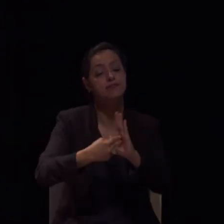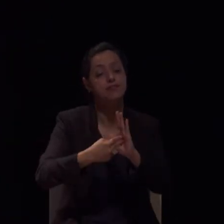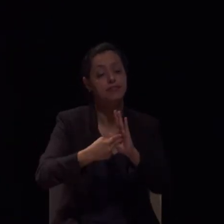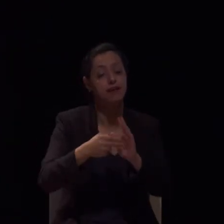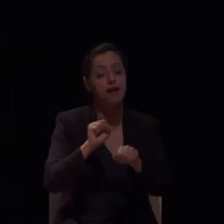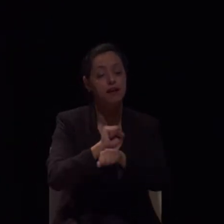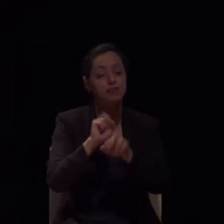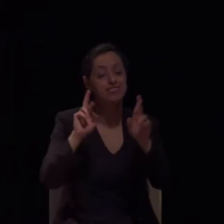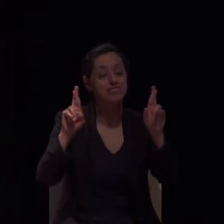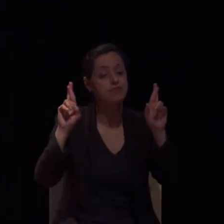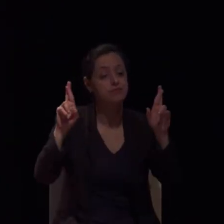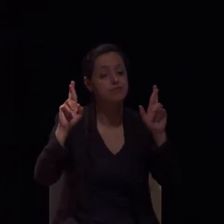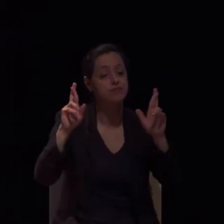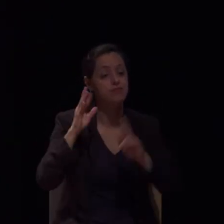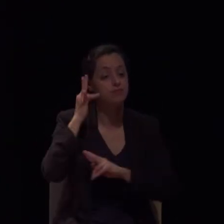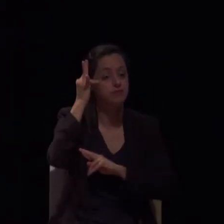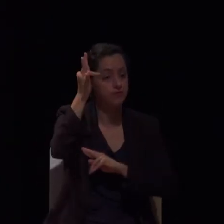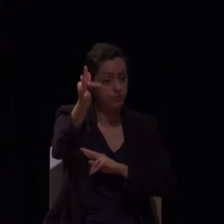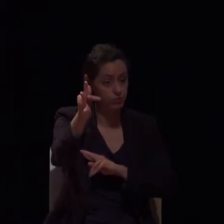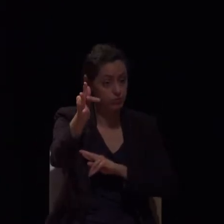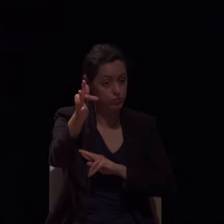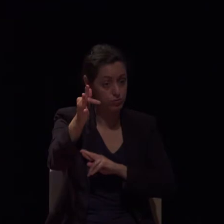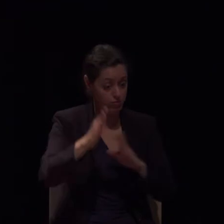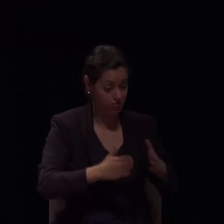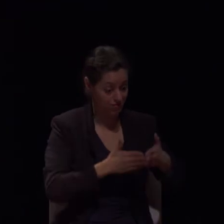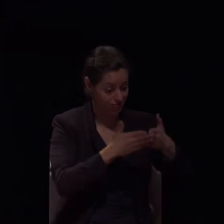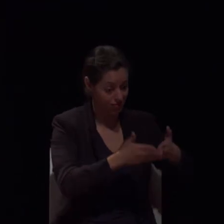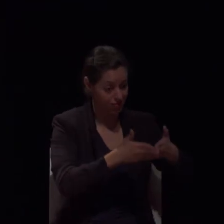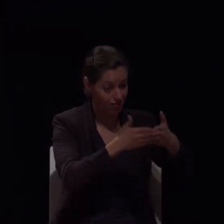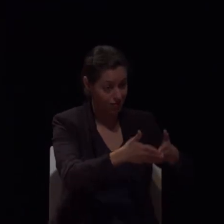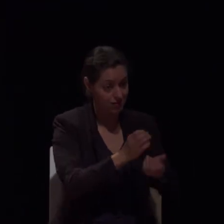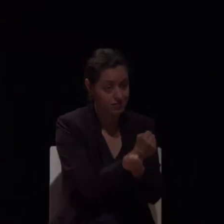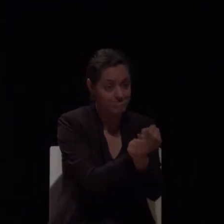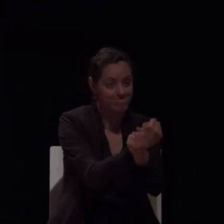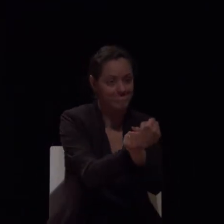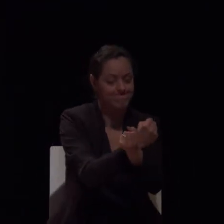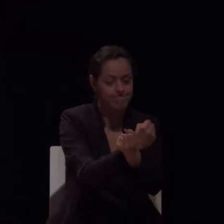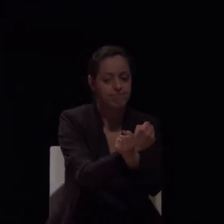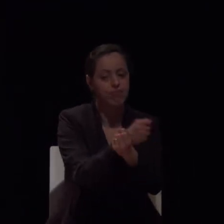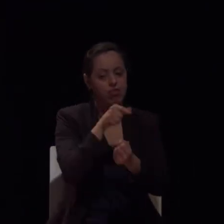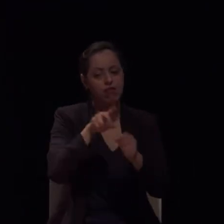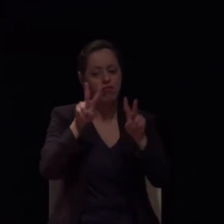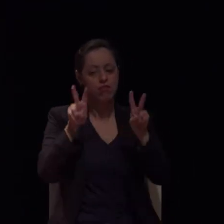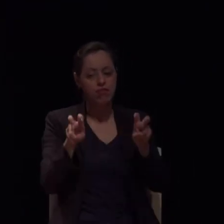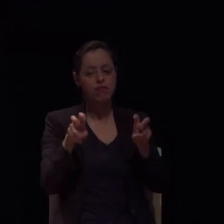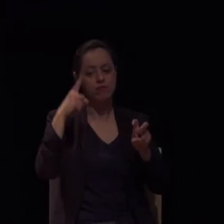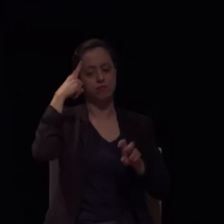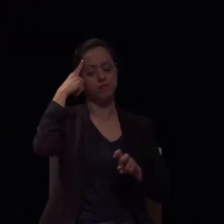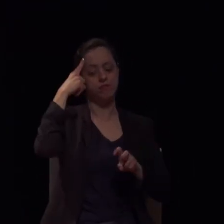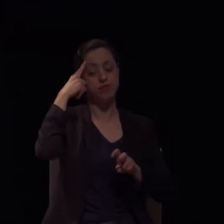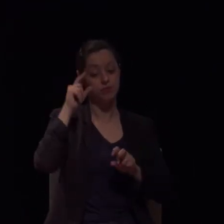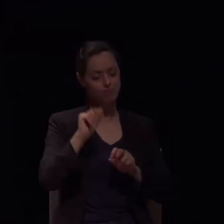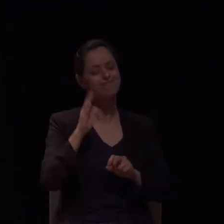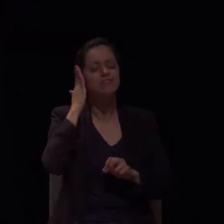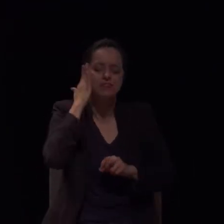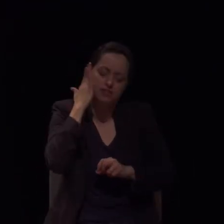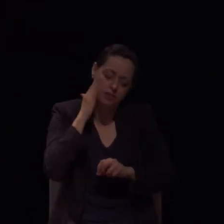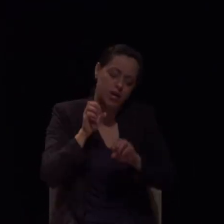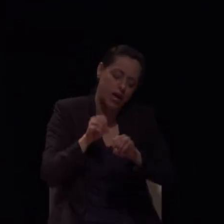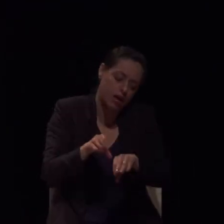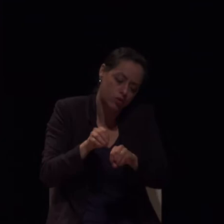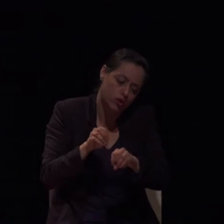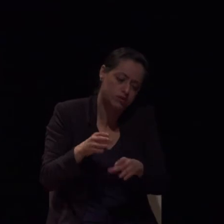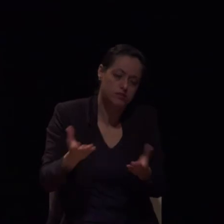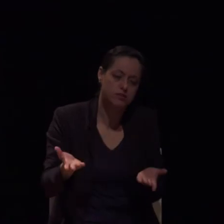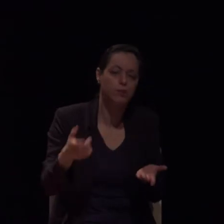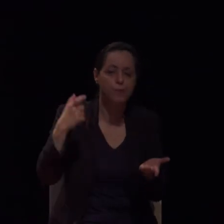acredita na educação é claro que a educação é 11 uma das das ações que precisam ser feitas para a transformação da sociedade